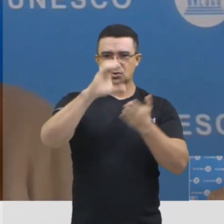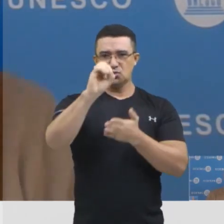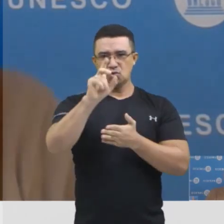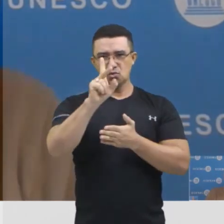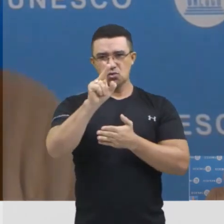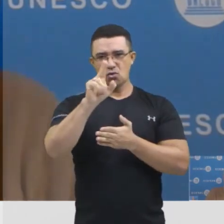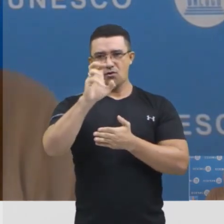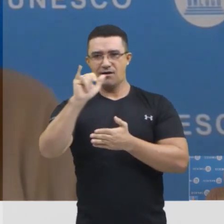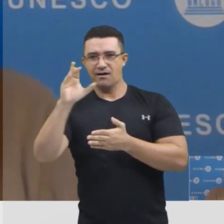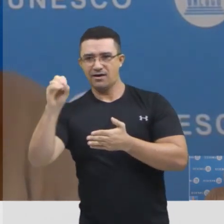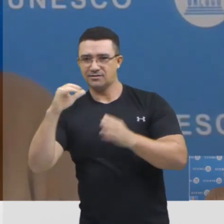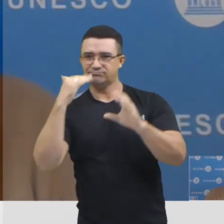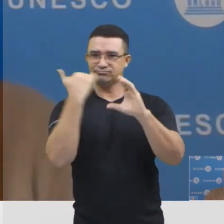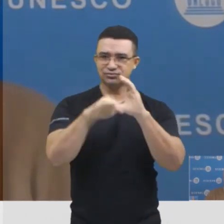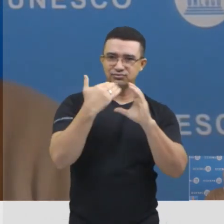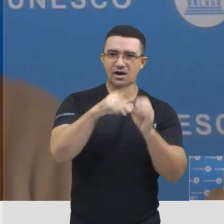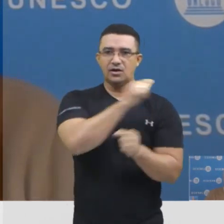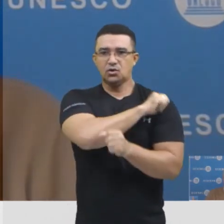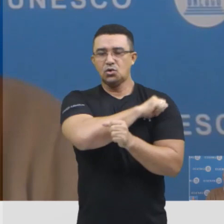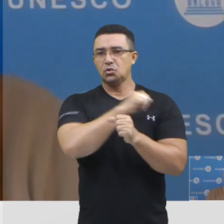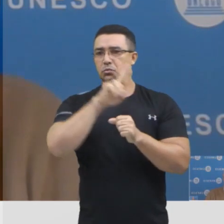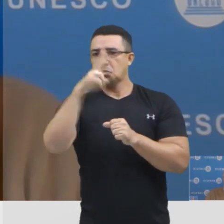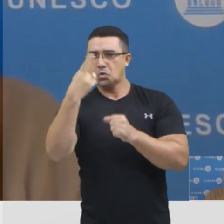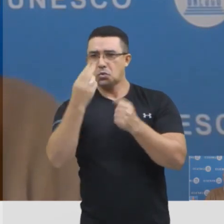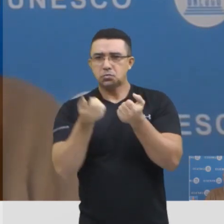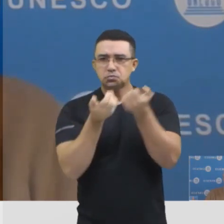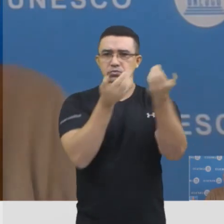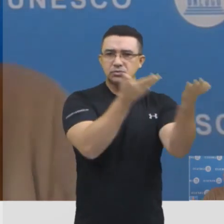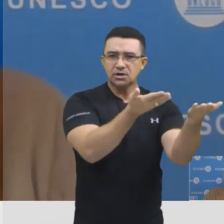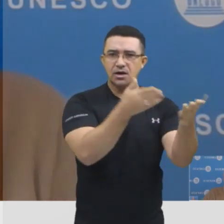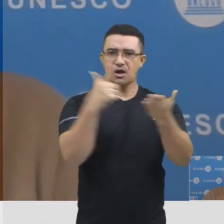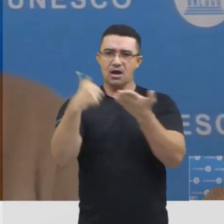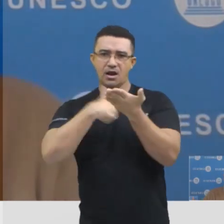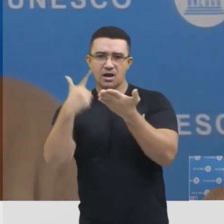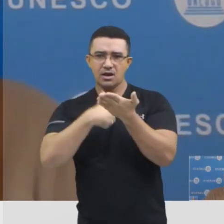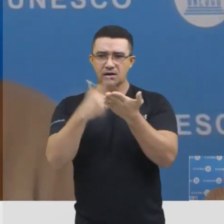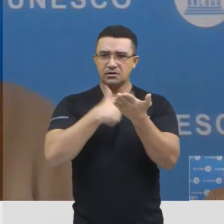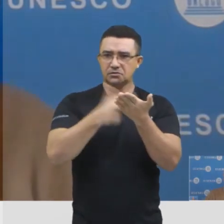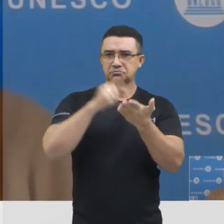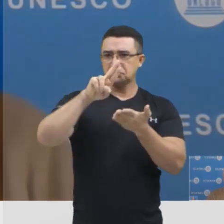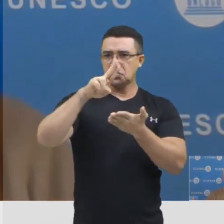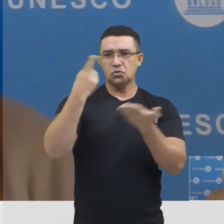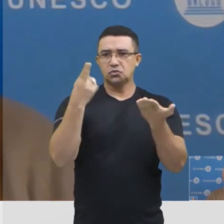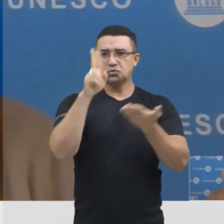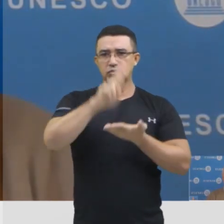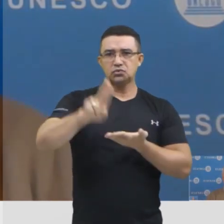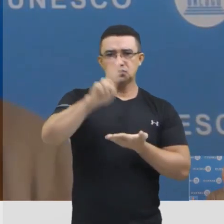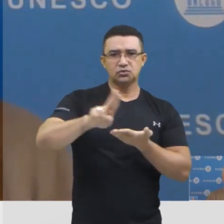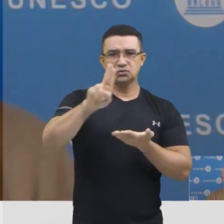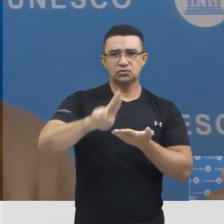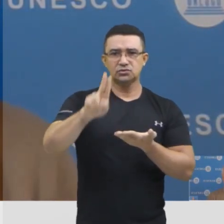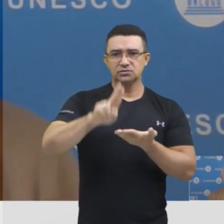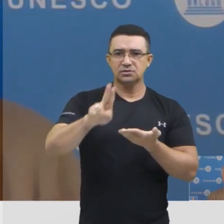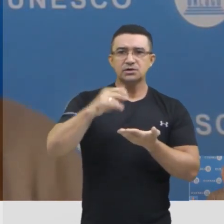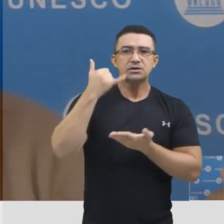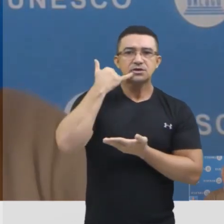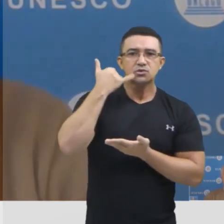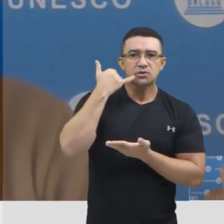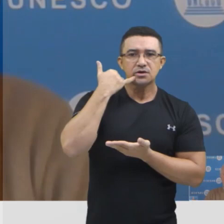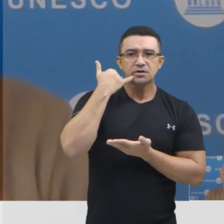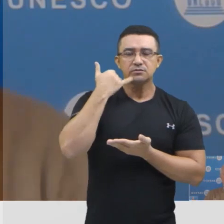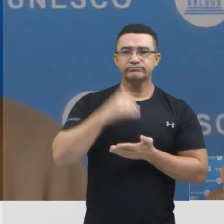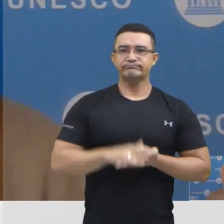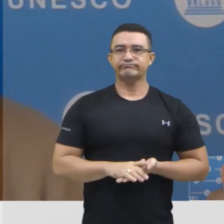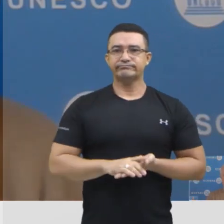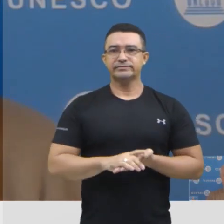alunos, ou entregar livros, ou entregar ou utilizar o celular. Isto é, estamos numa fase em